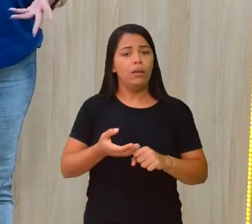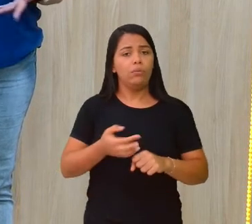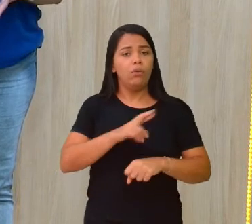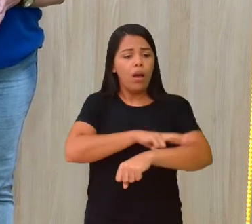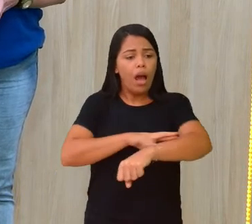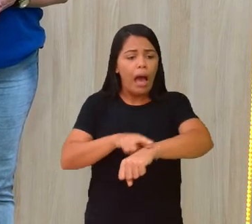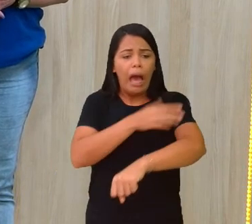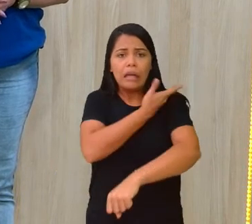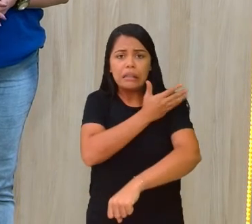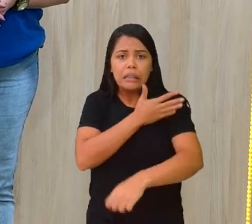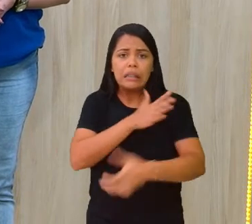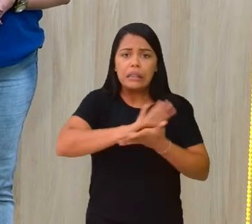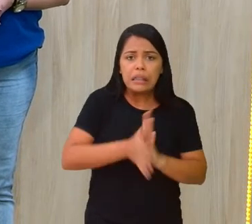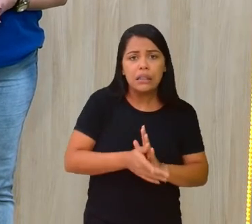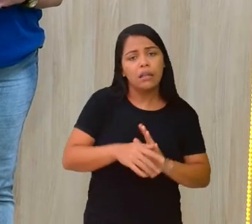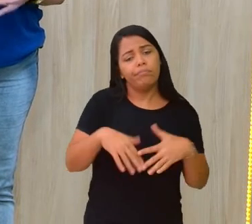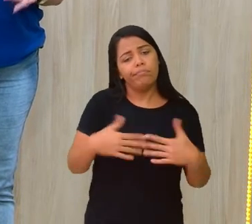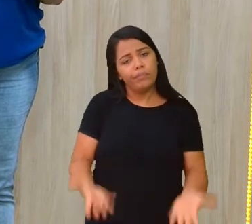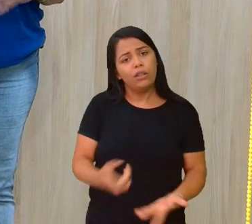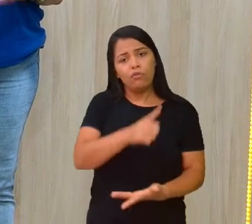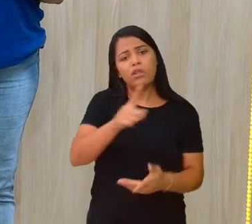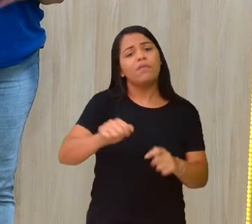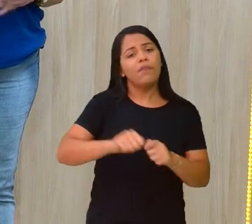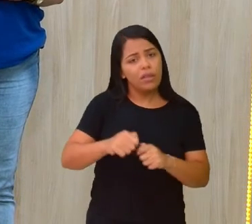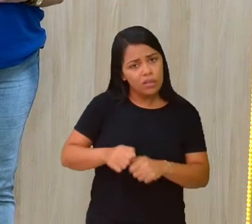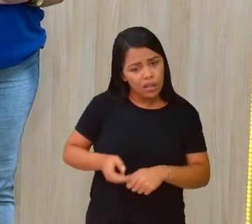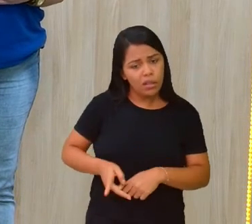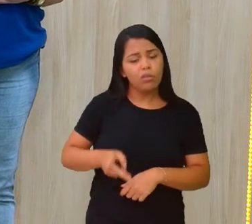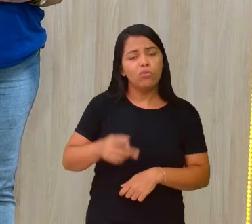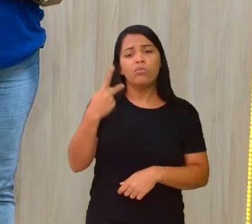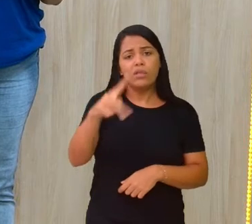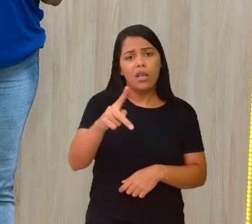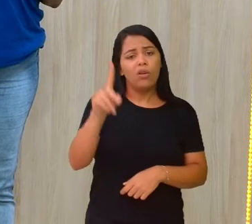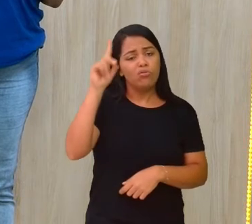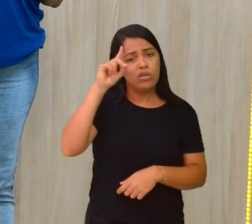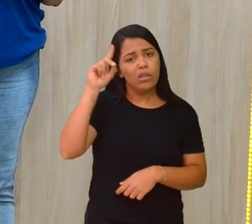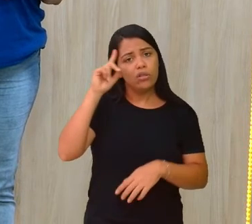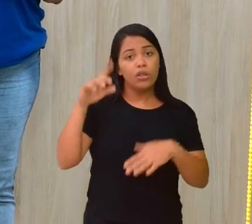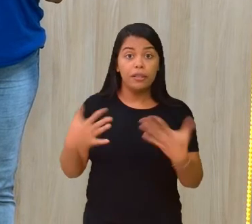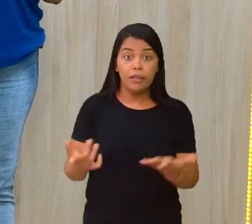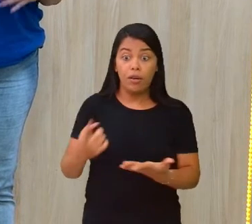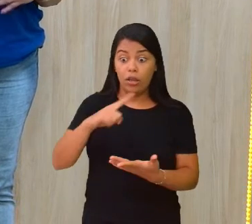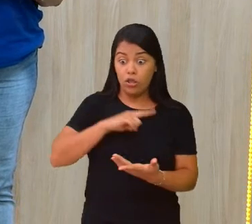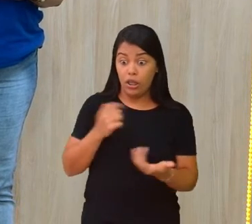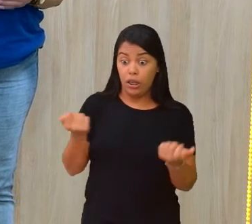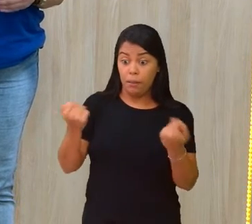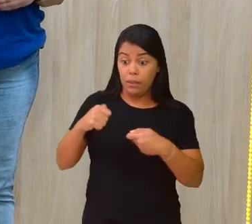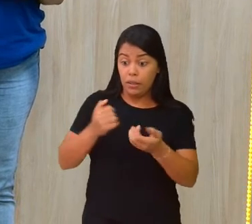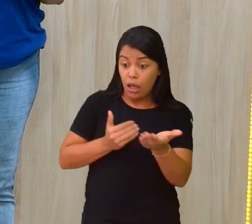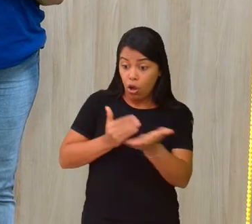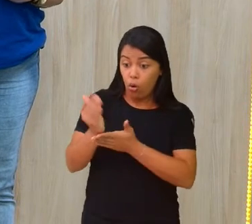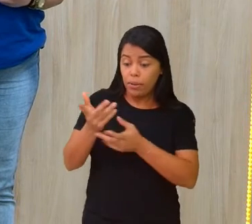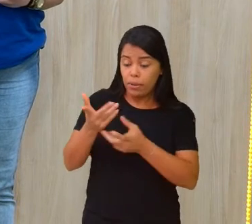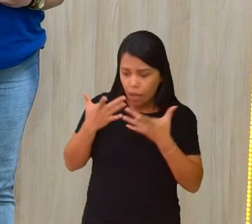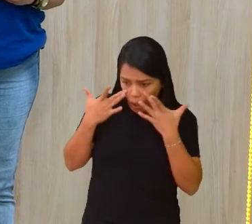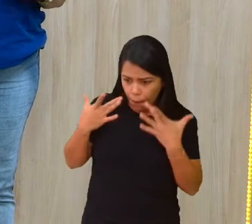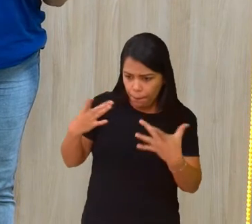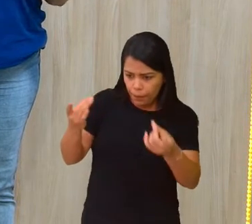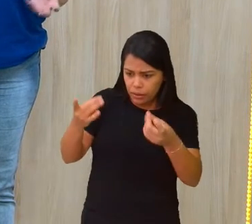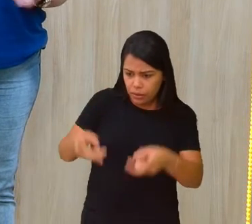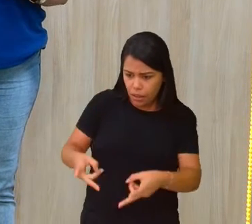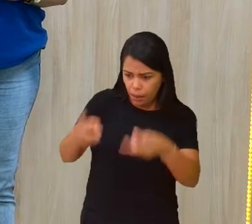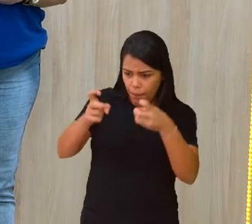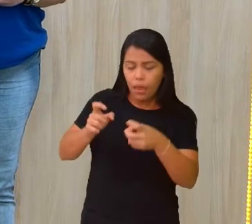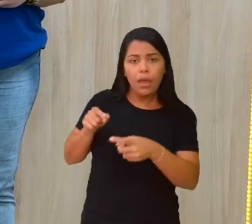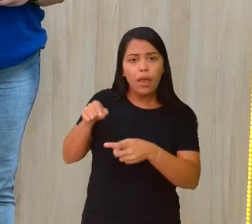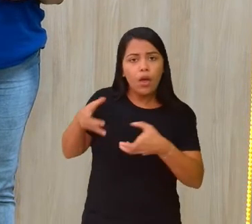vai praticar isso no seu dia a dia. E é isso aqui que a gente está falando, né? A gente tem que começar a enxergar a importância desses povos, que